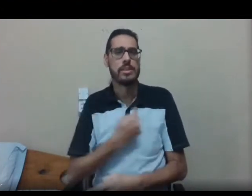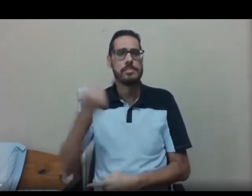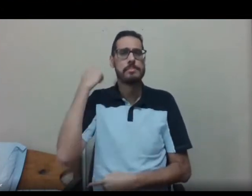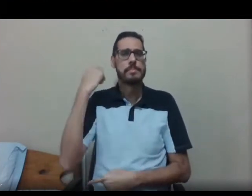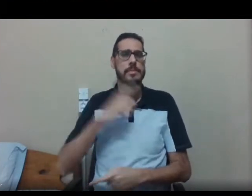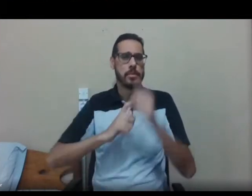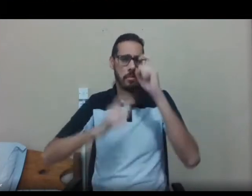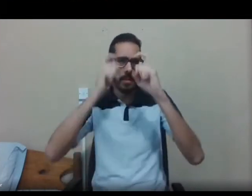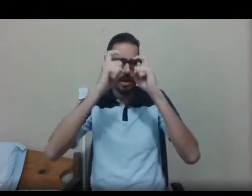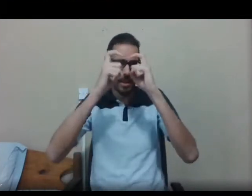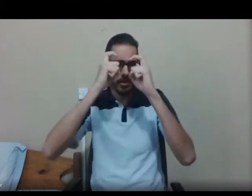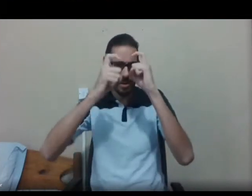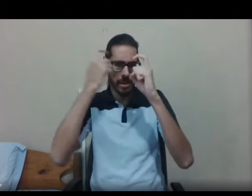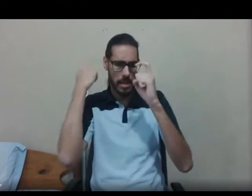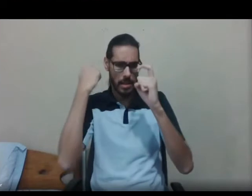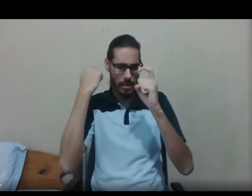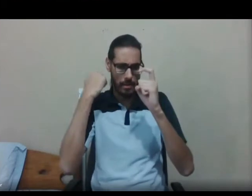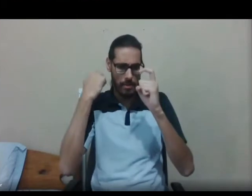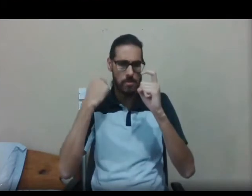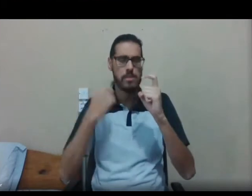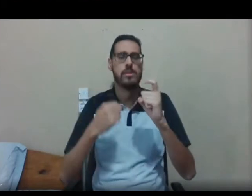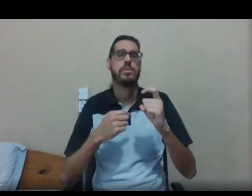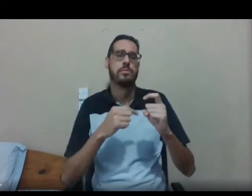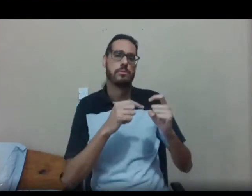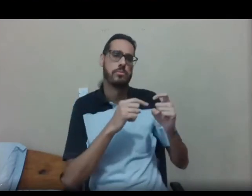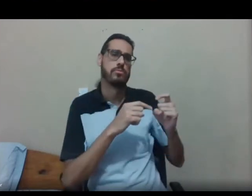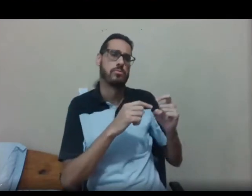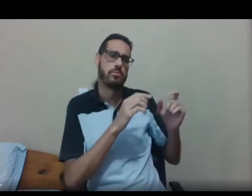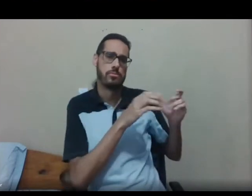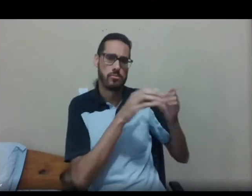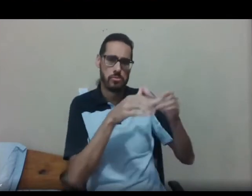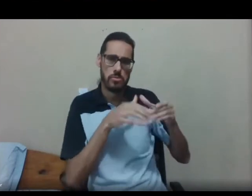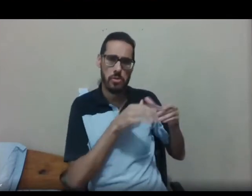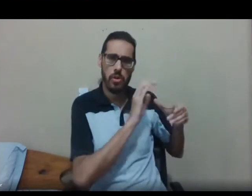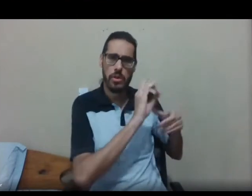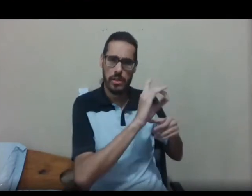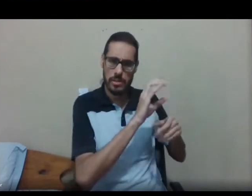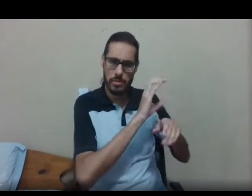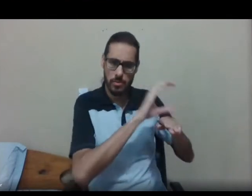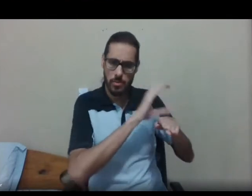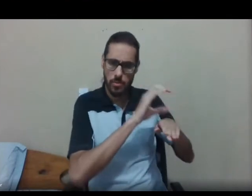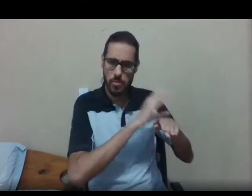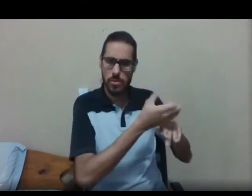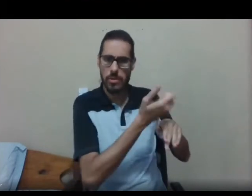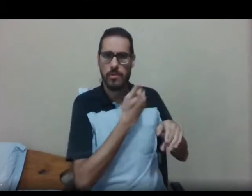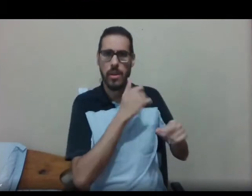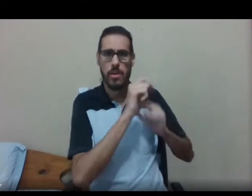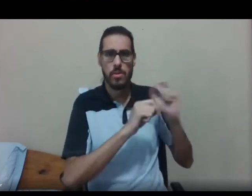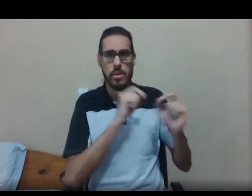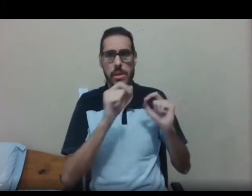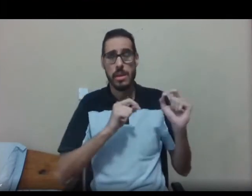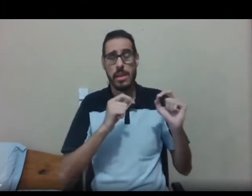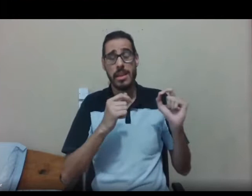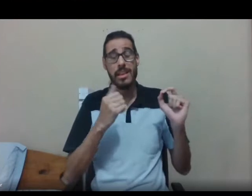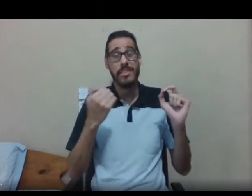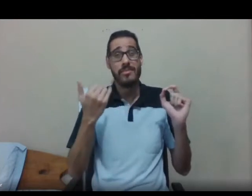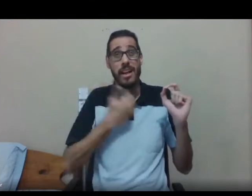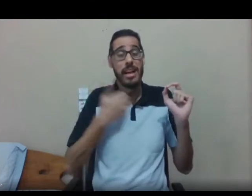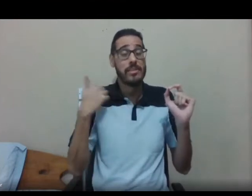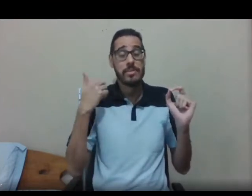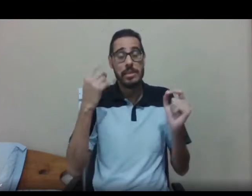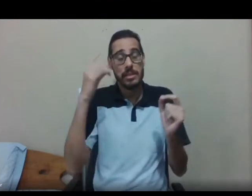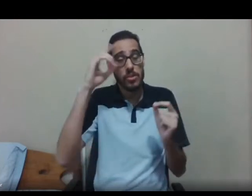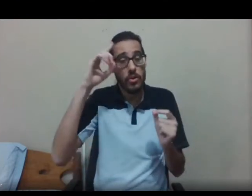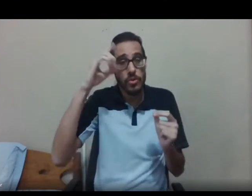o cadastro manual. Então, teve uma alteração dos procedimentos e é importante mesmo repassar a nova orientação aos